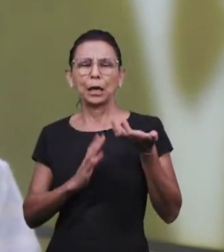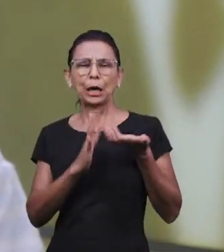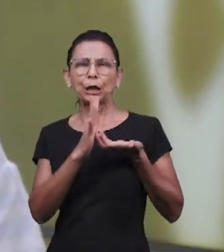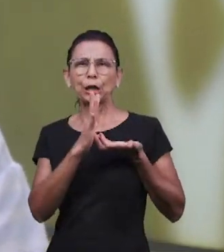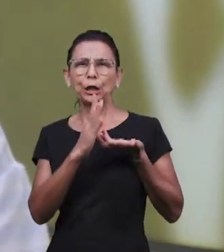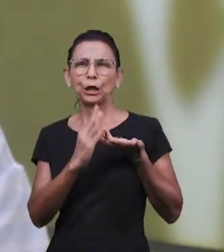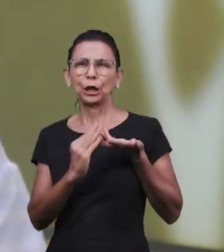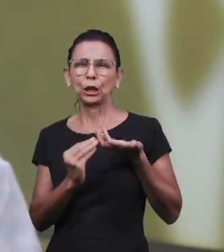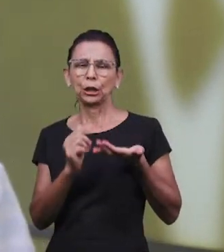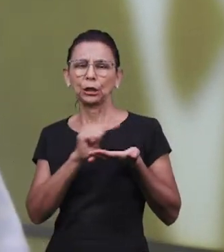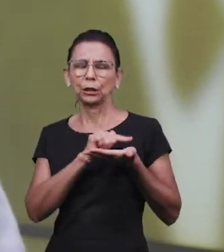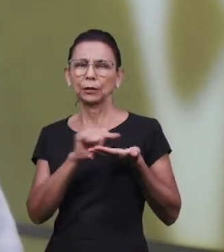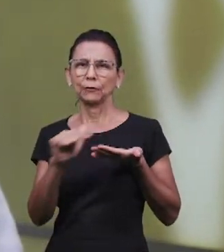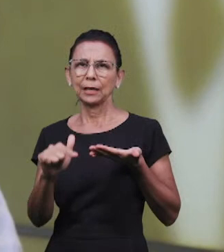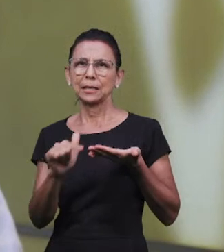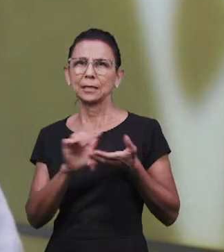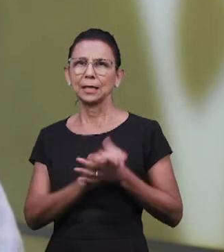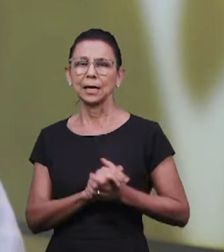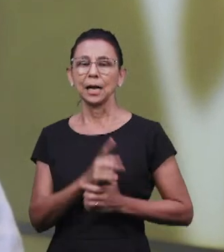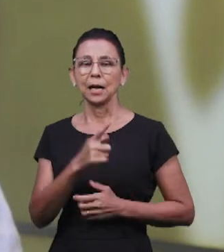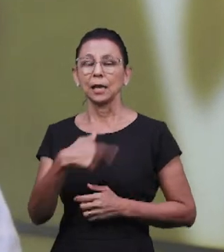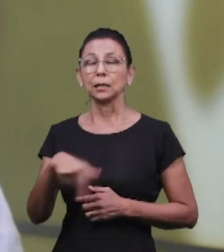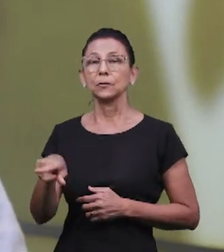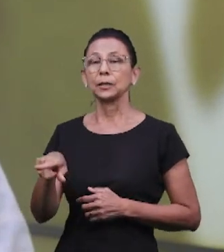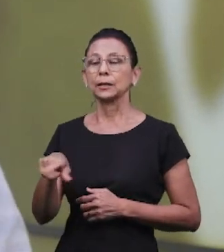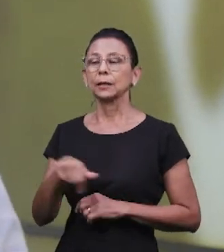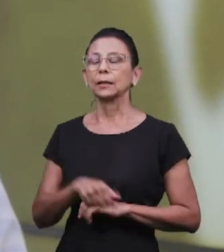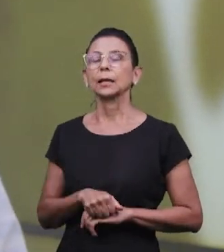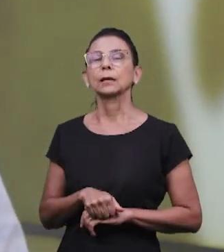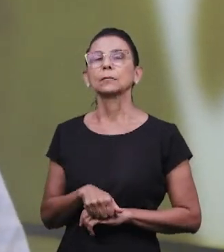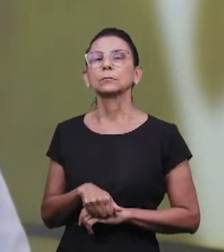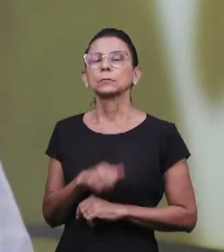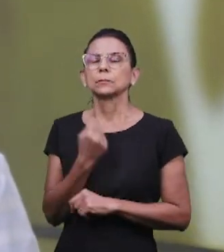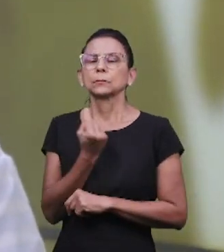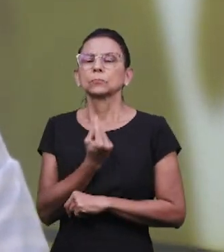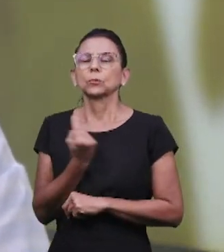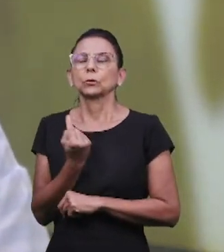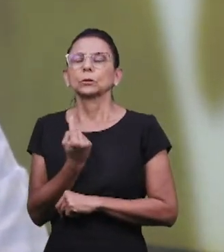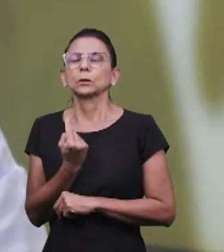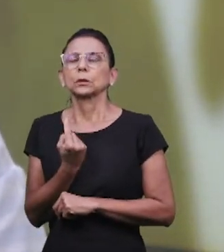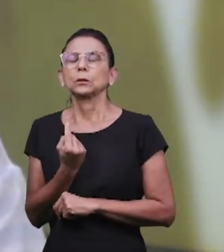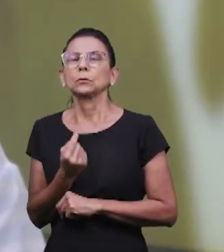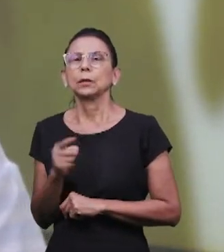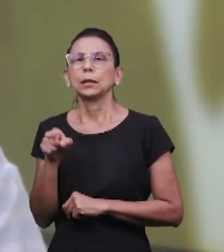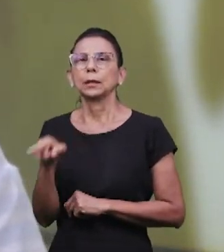Aí, depois que ele vai pro cantinho e pensa no que ele tá fazendo, ele